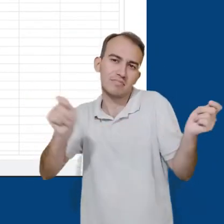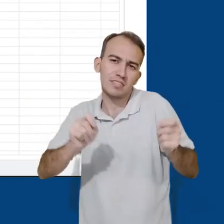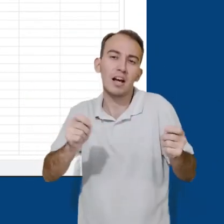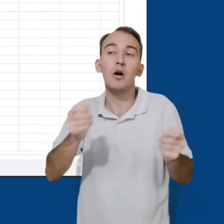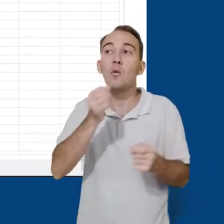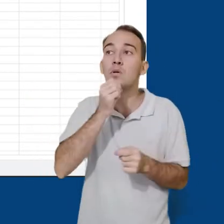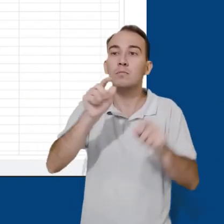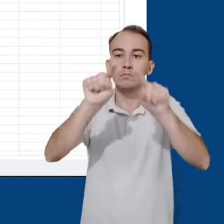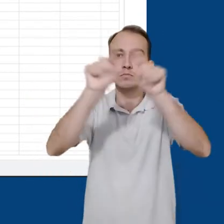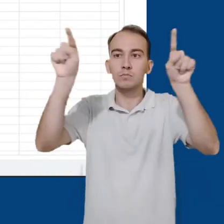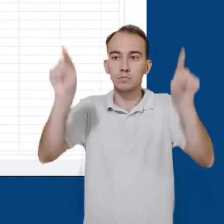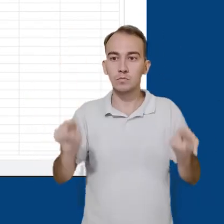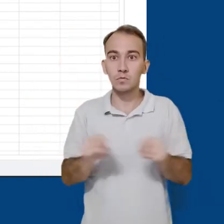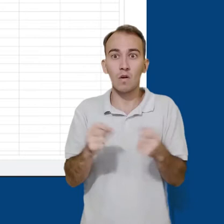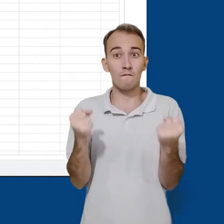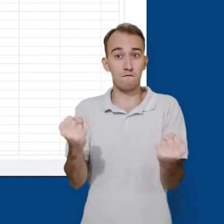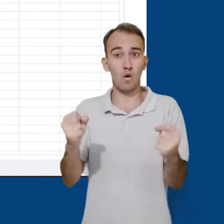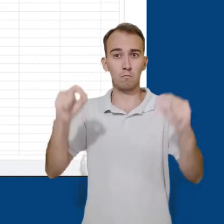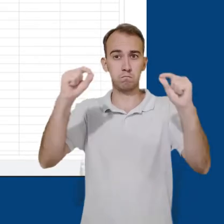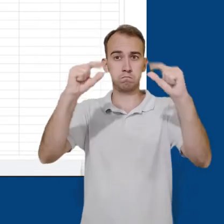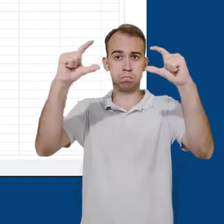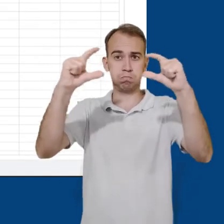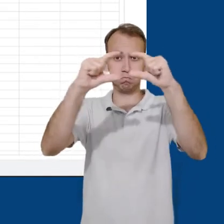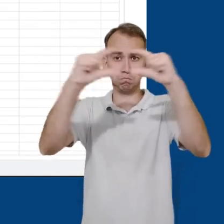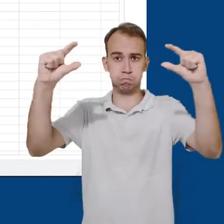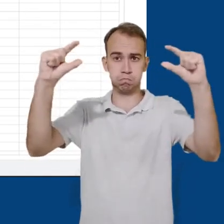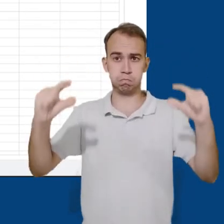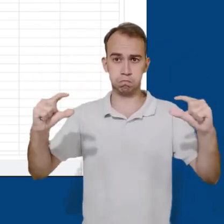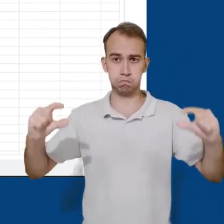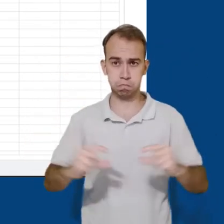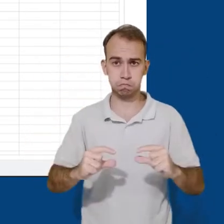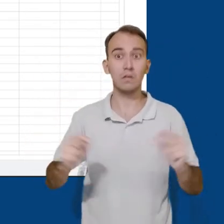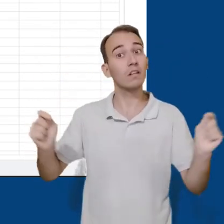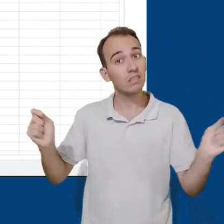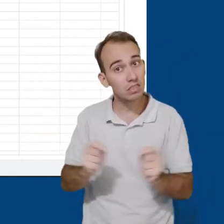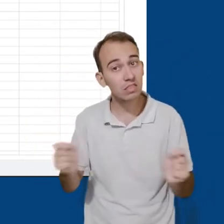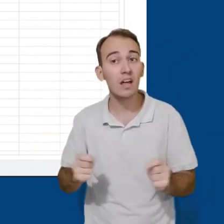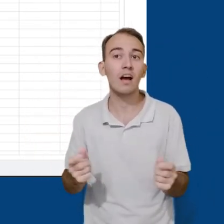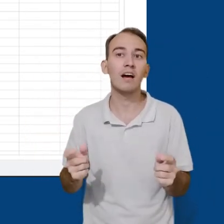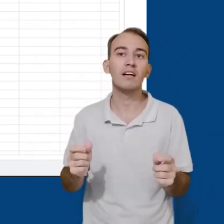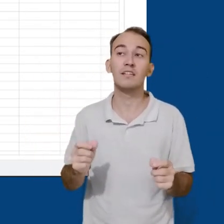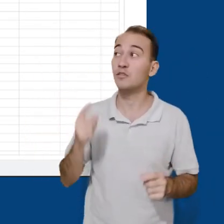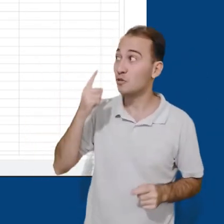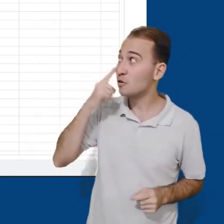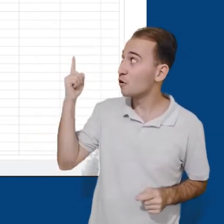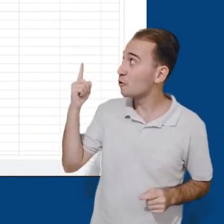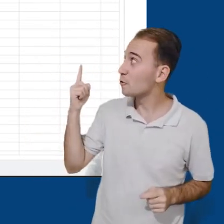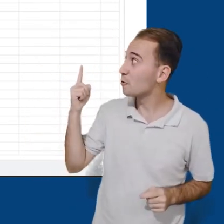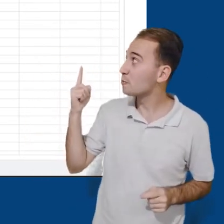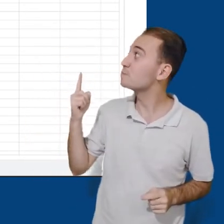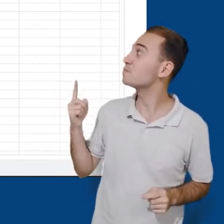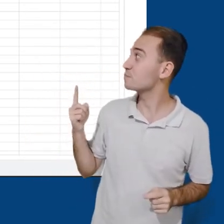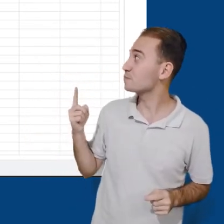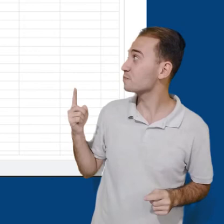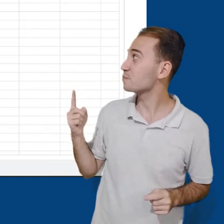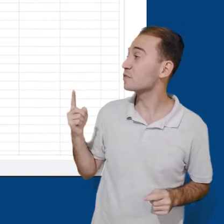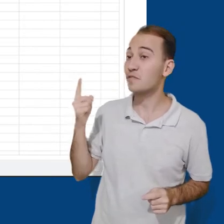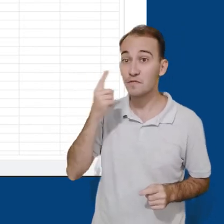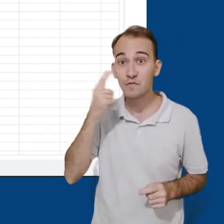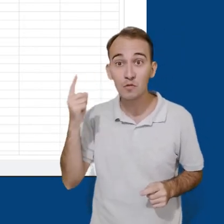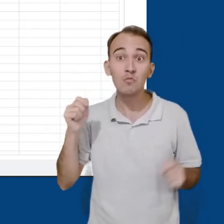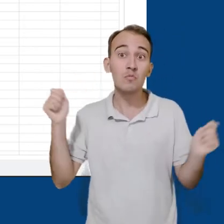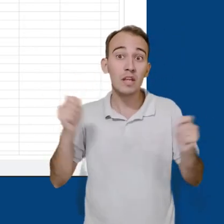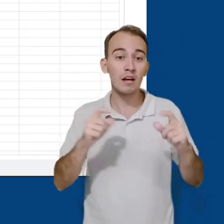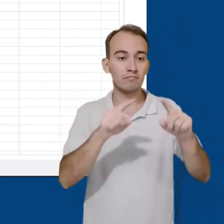a cor ea espessura das bordas o lado do editor de bordas temos a mesclagem isso faz